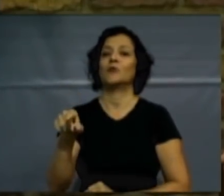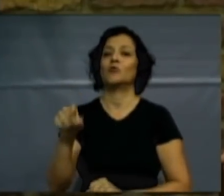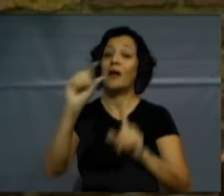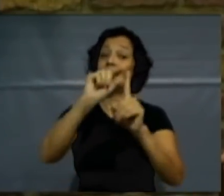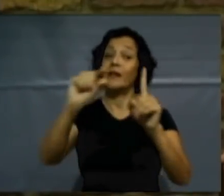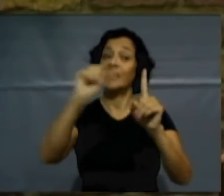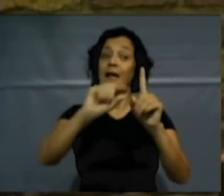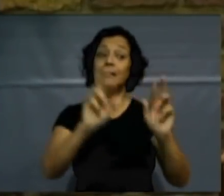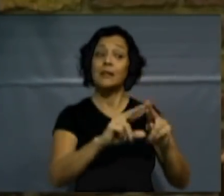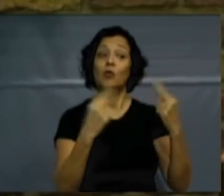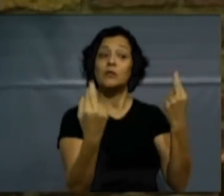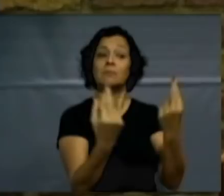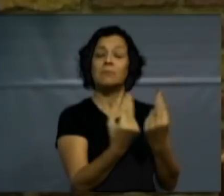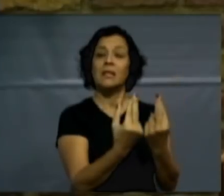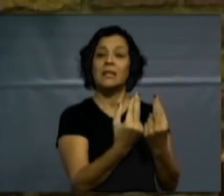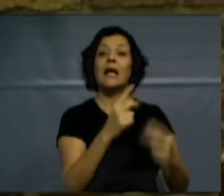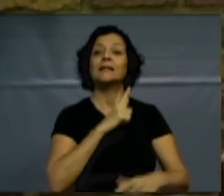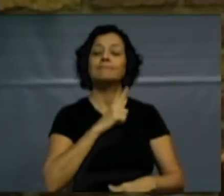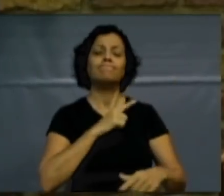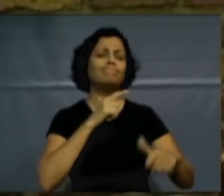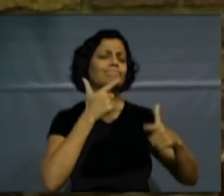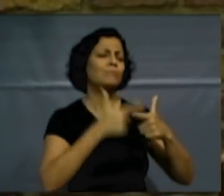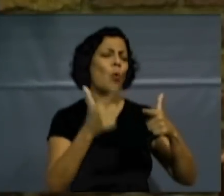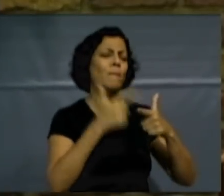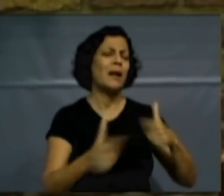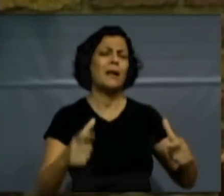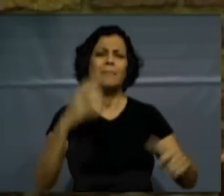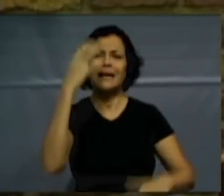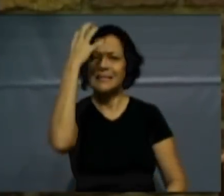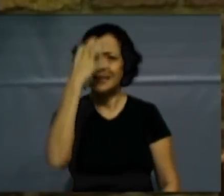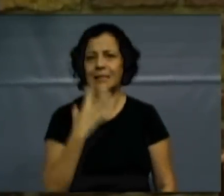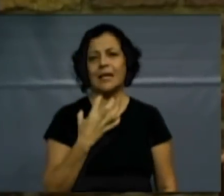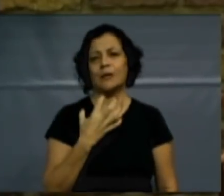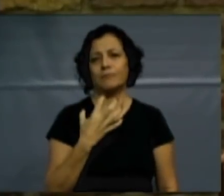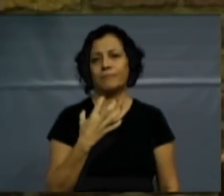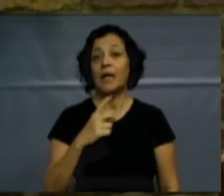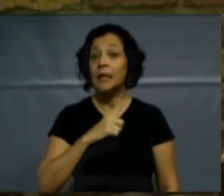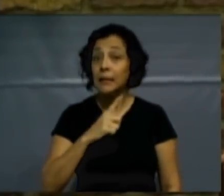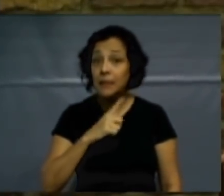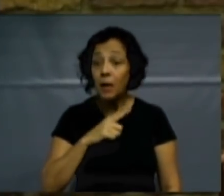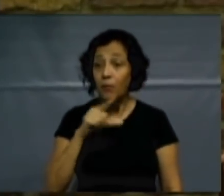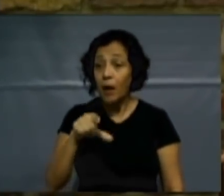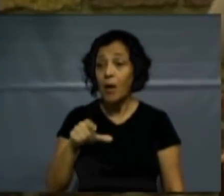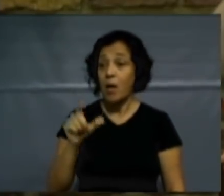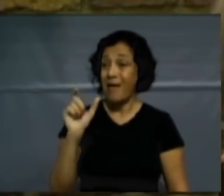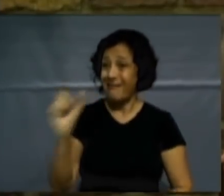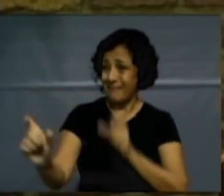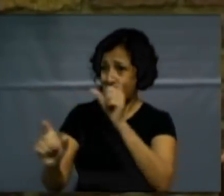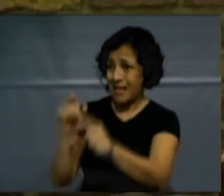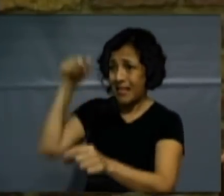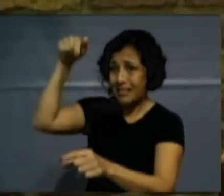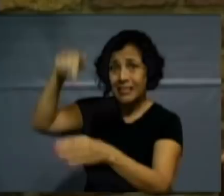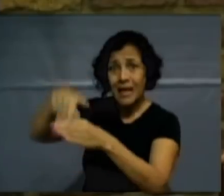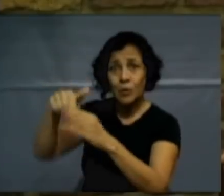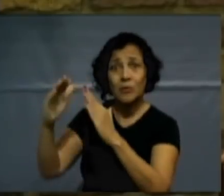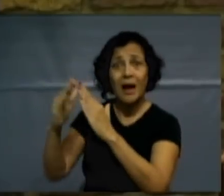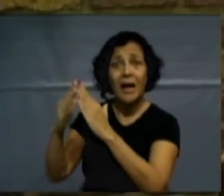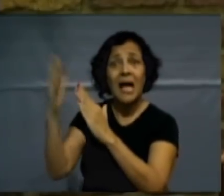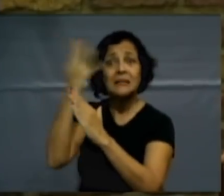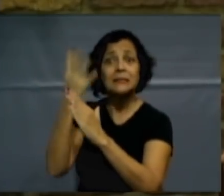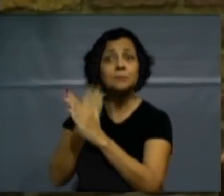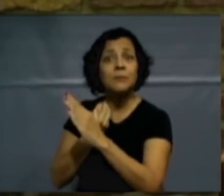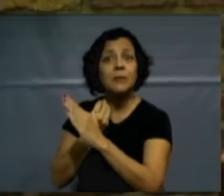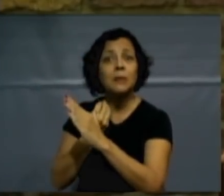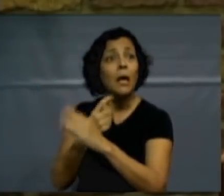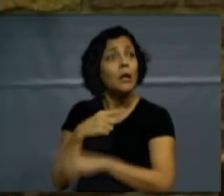Espírita Brasileira. E ele vai complementar. Estão atacando o espírita no seio do seu lar. E a gente não